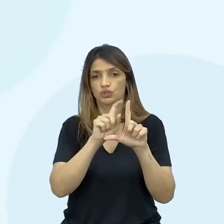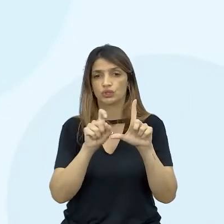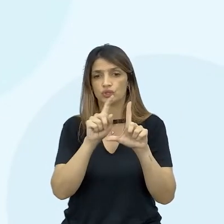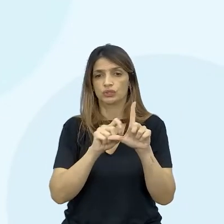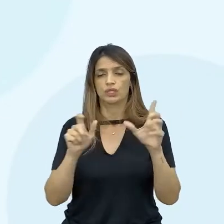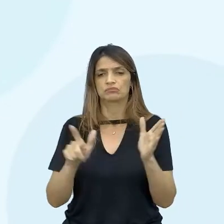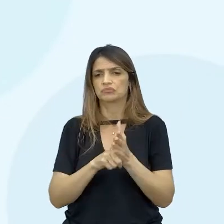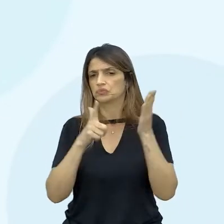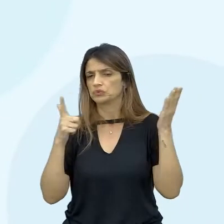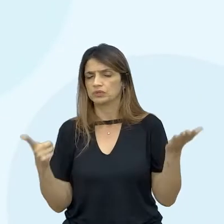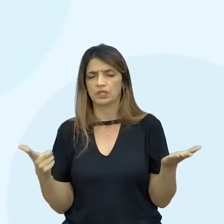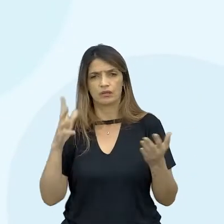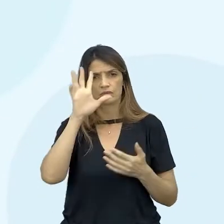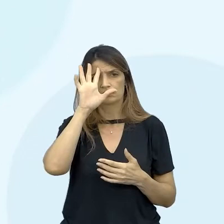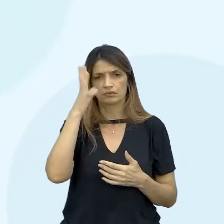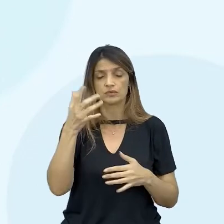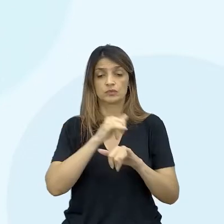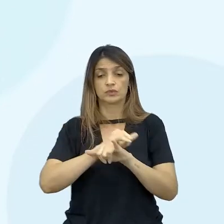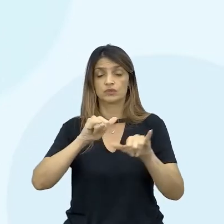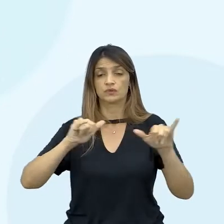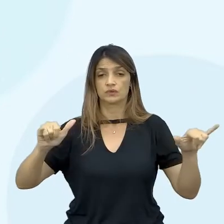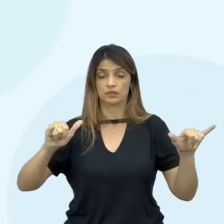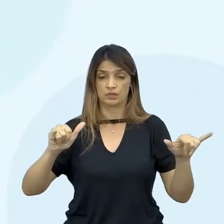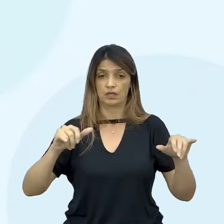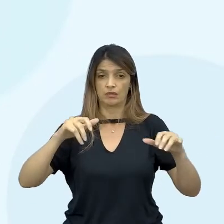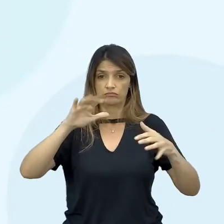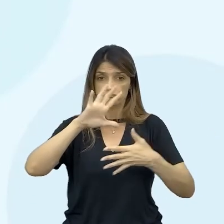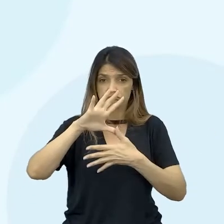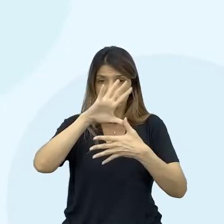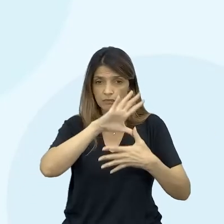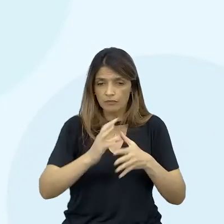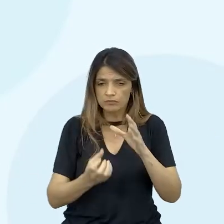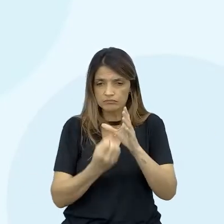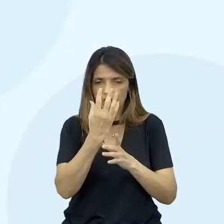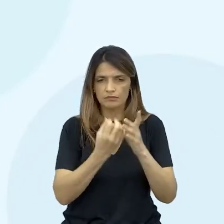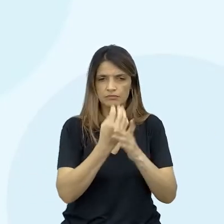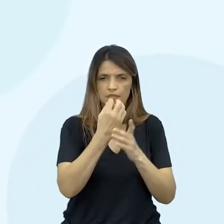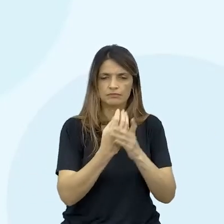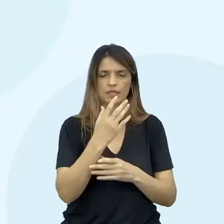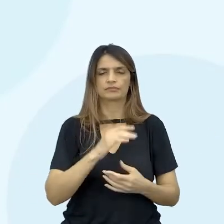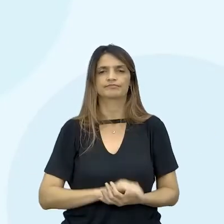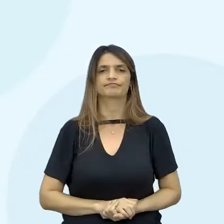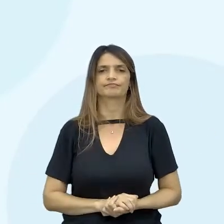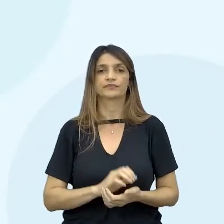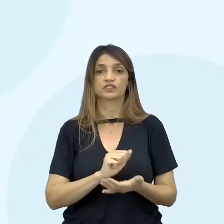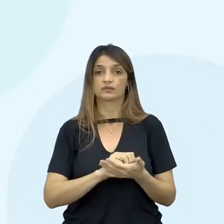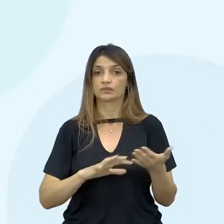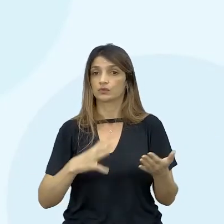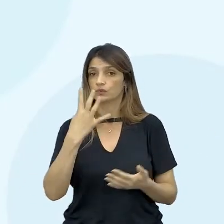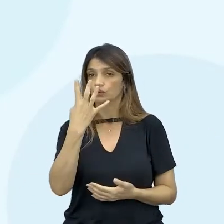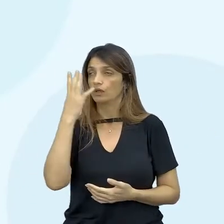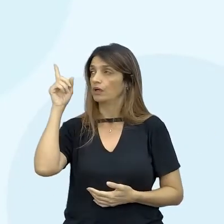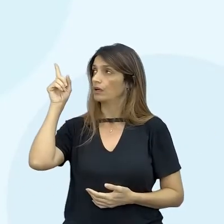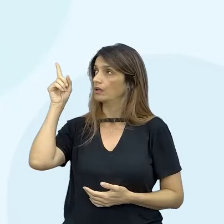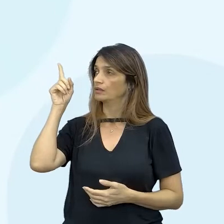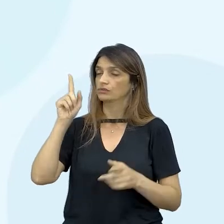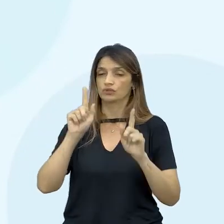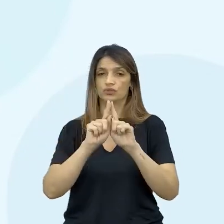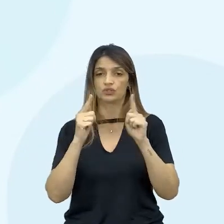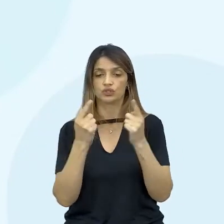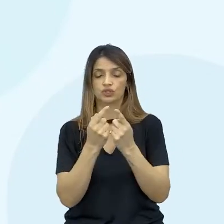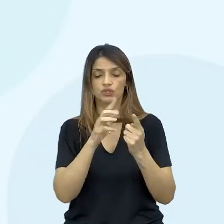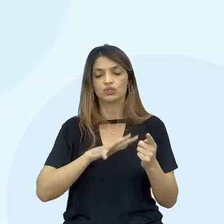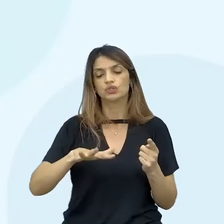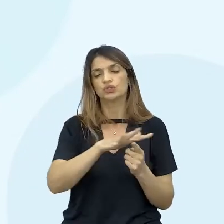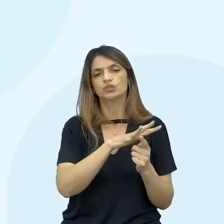de solução para divulgar os mapas produzidos. Atividade 4. As categorias geográficas da